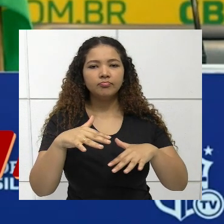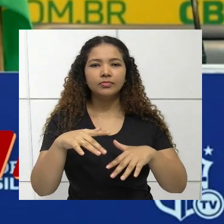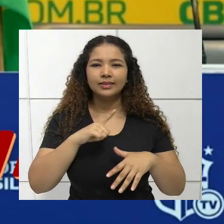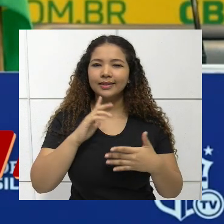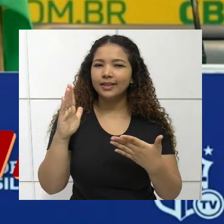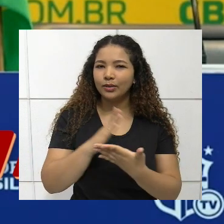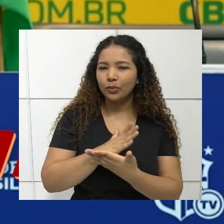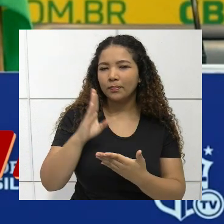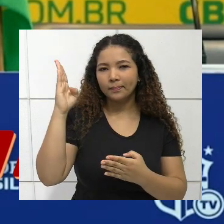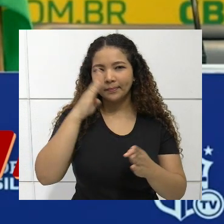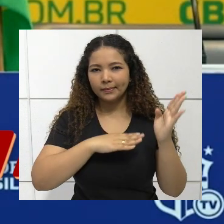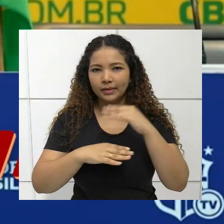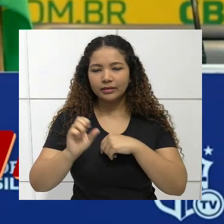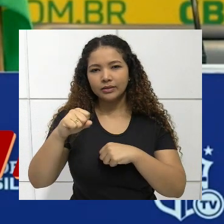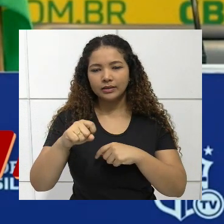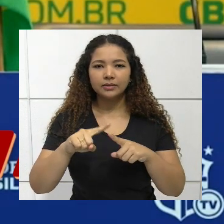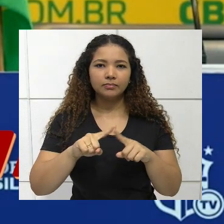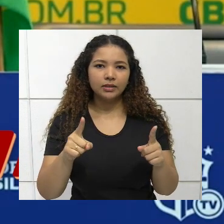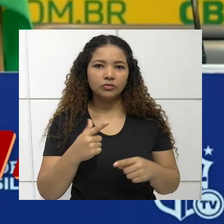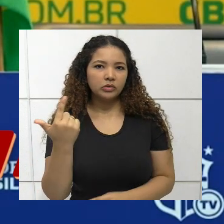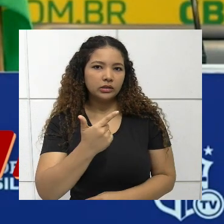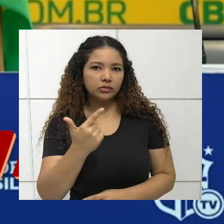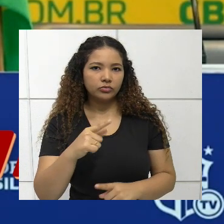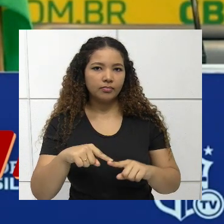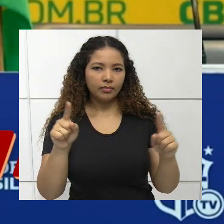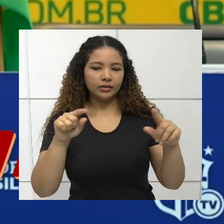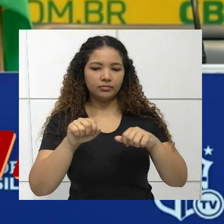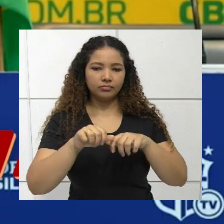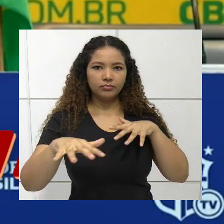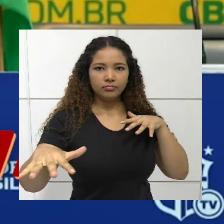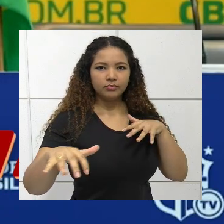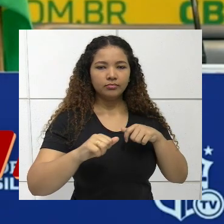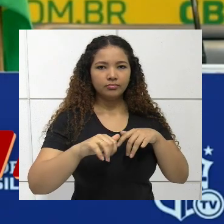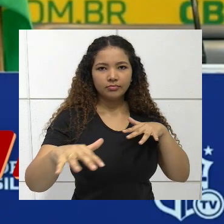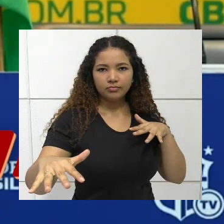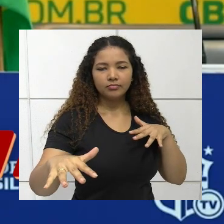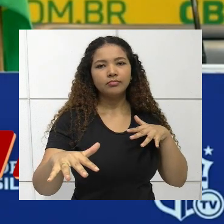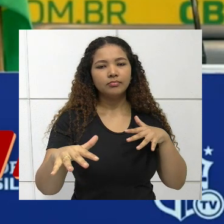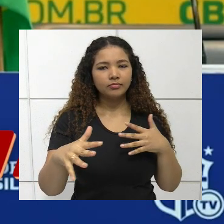jogadas. No segundo tempo o time ficou um pouco mais espaçado, muito calor.